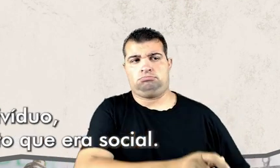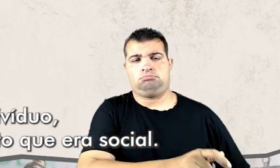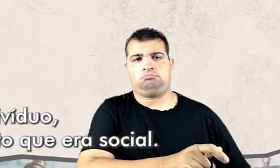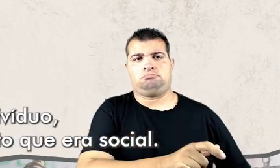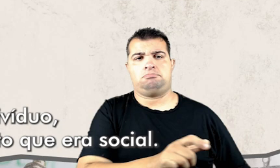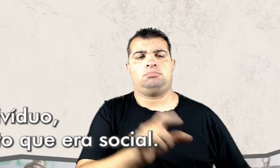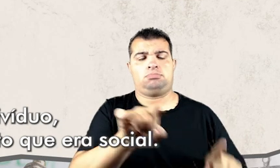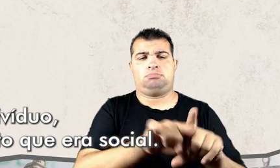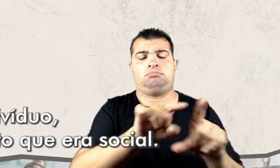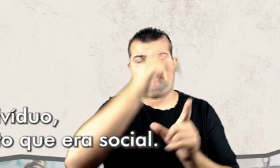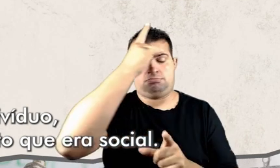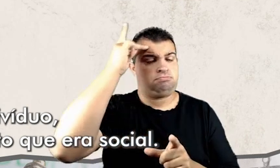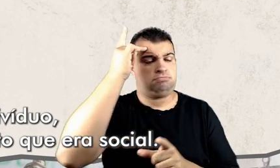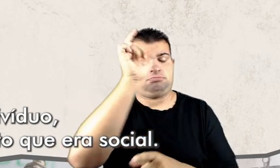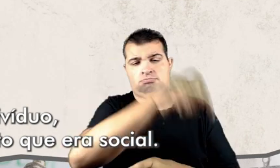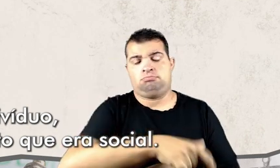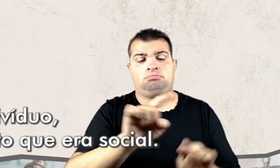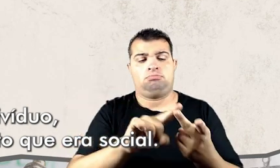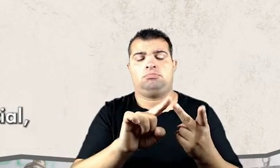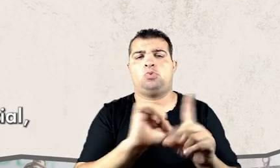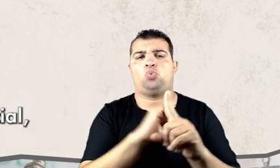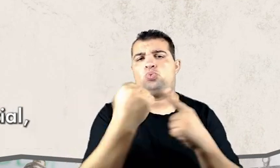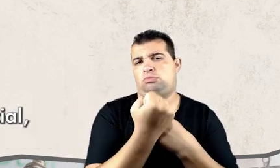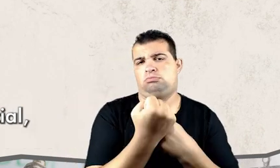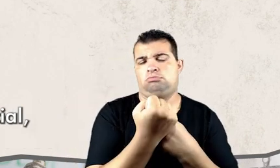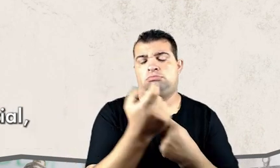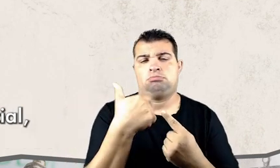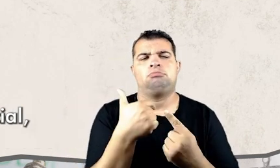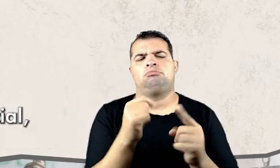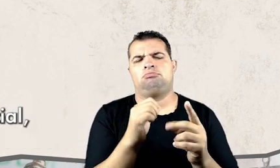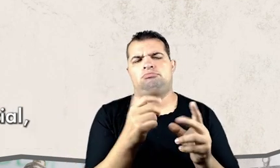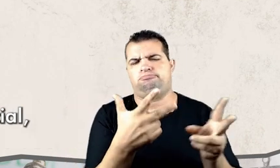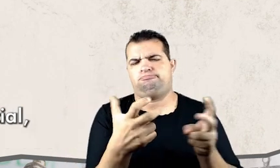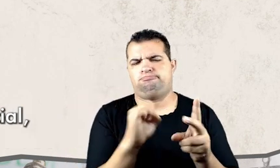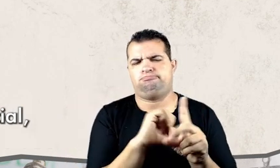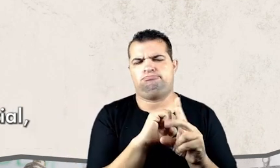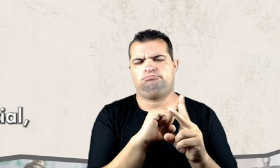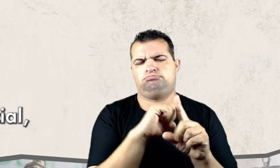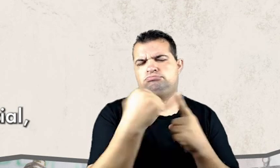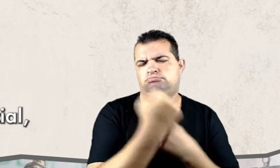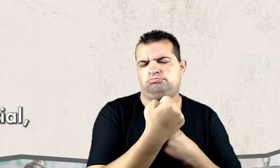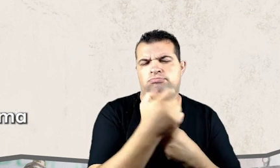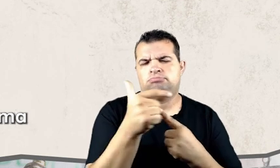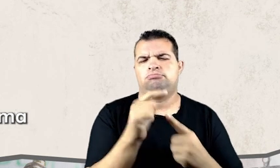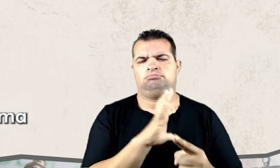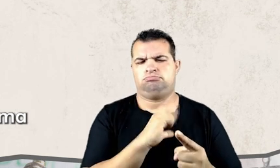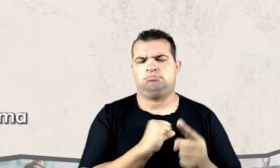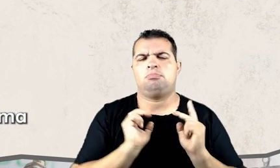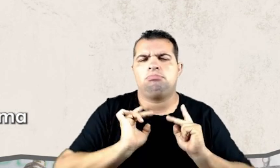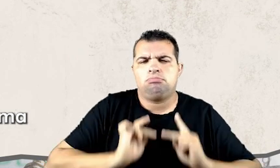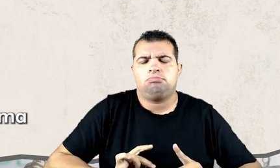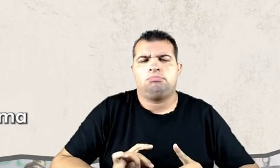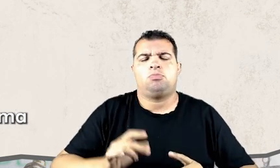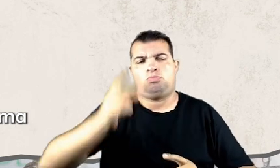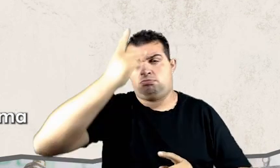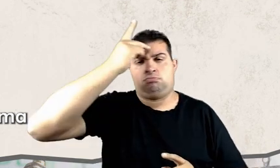mas também uma dimensão do adoecimento que era social. E que aí, essa dimensão que era social, era implicada também com as paixões